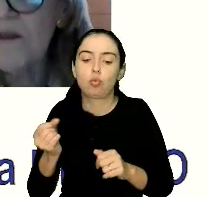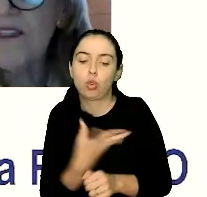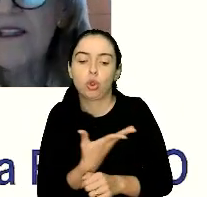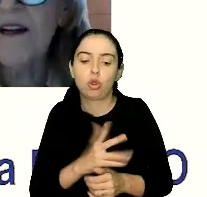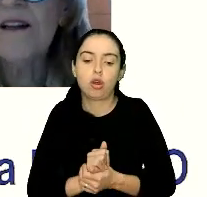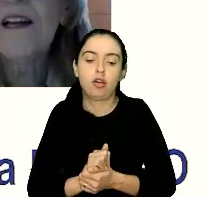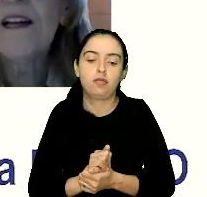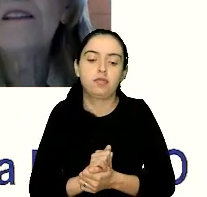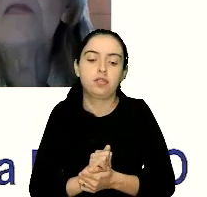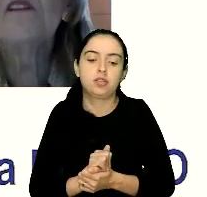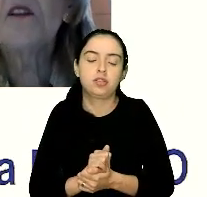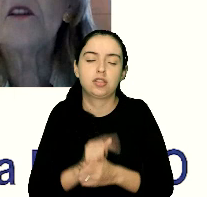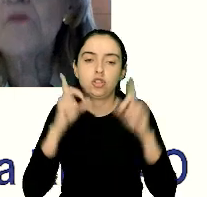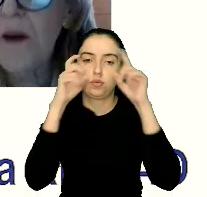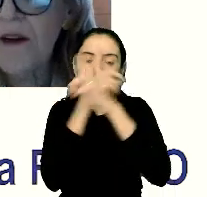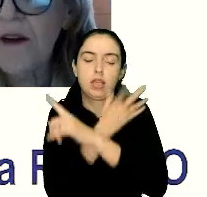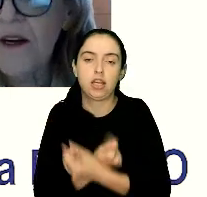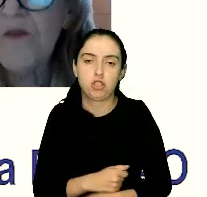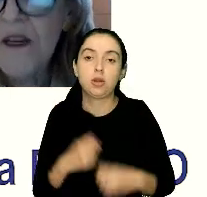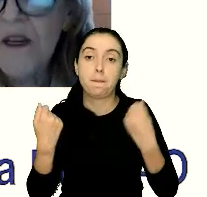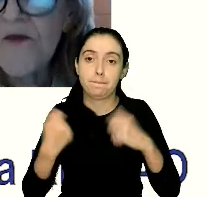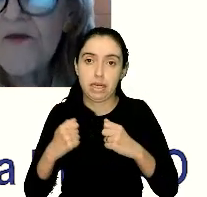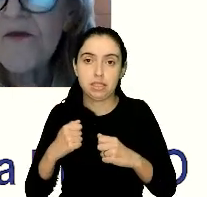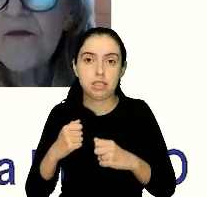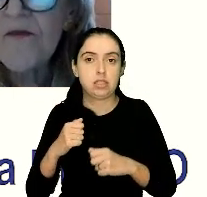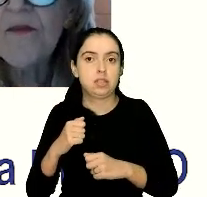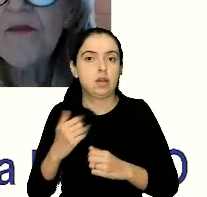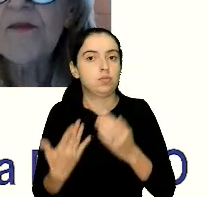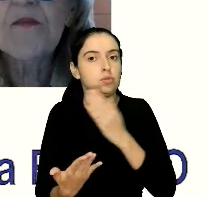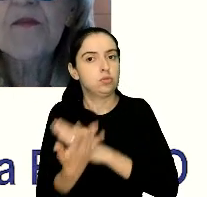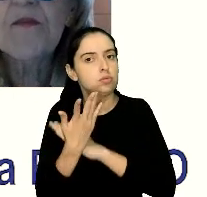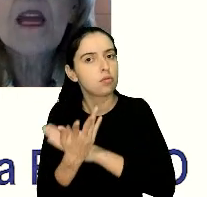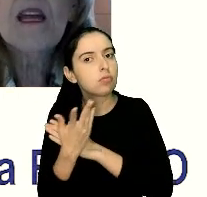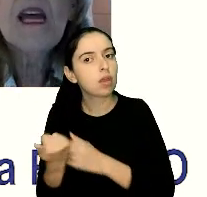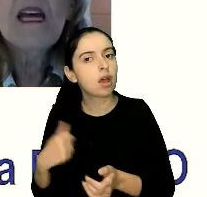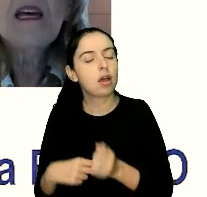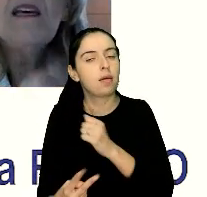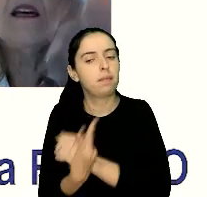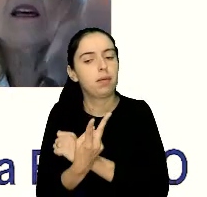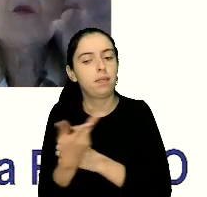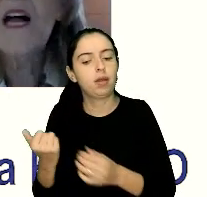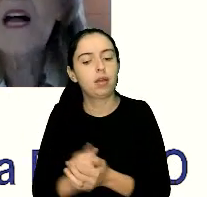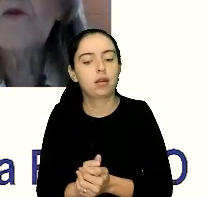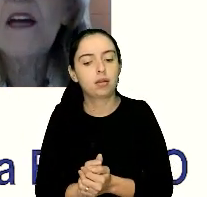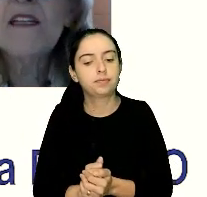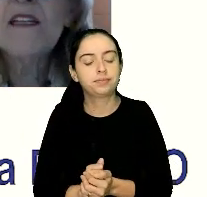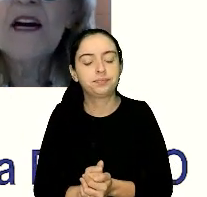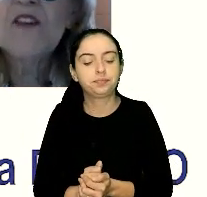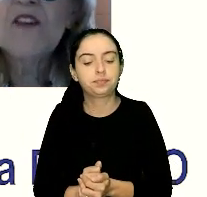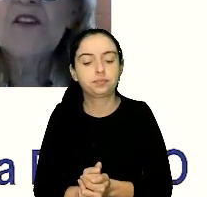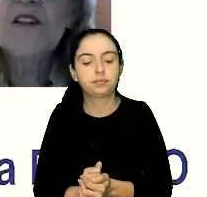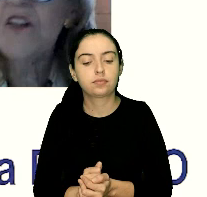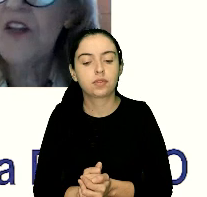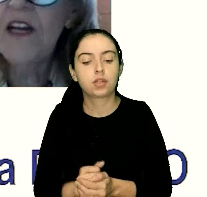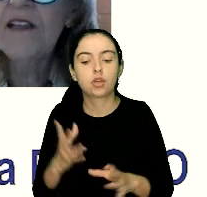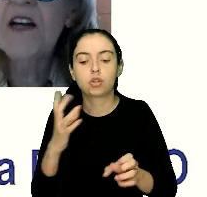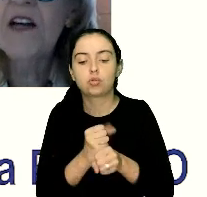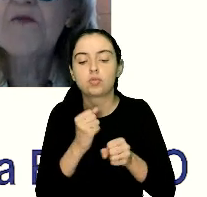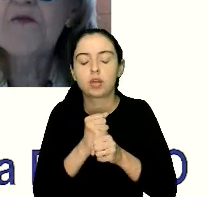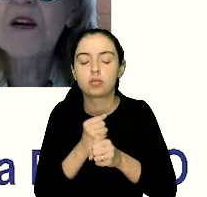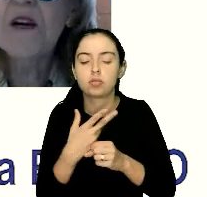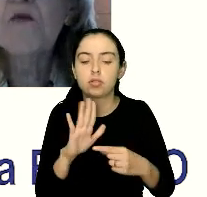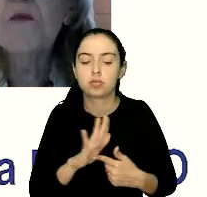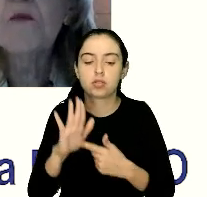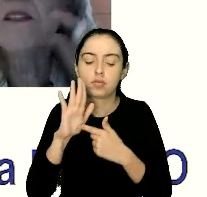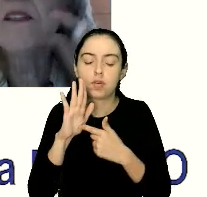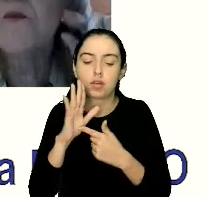nós precisamos estar devidamente preparados para isso. E os dados de